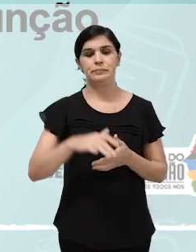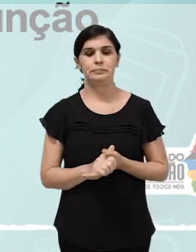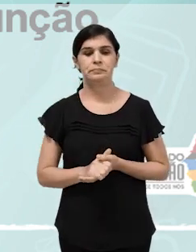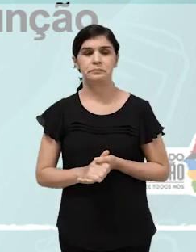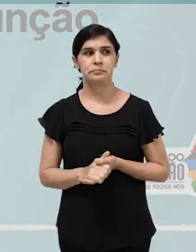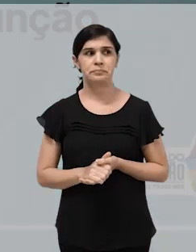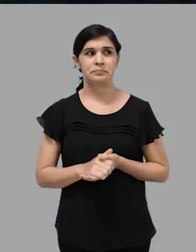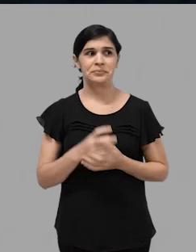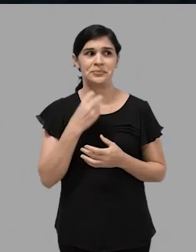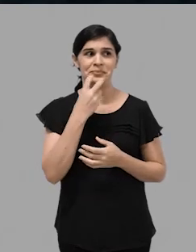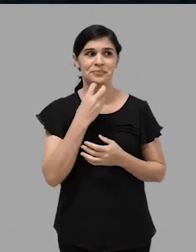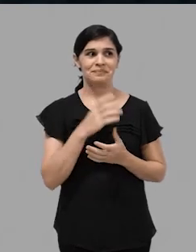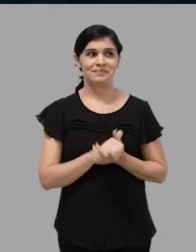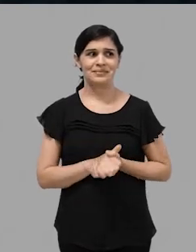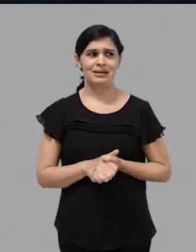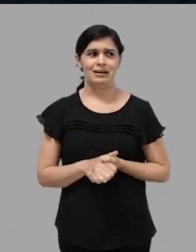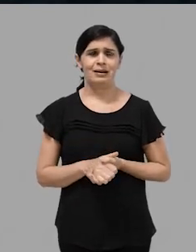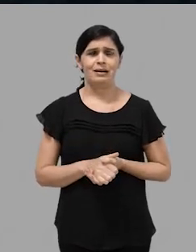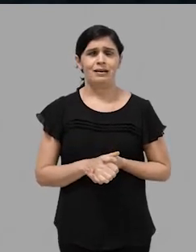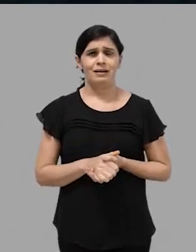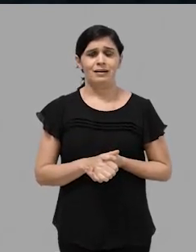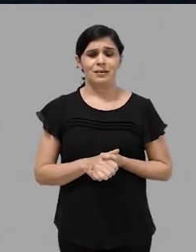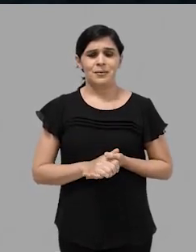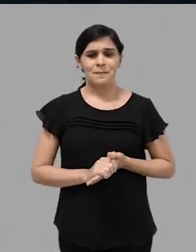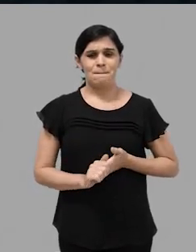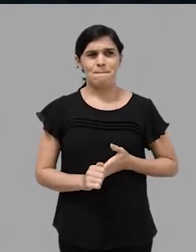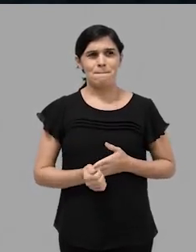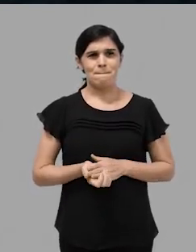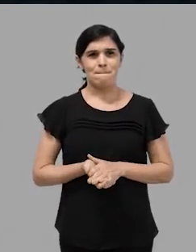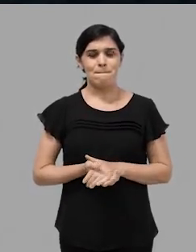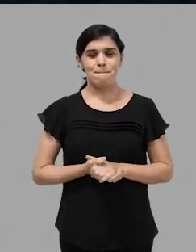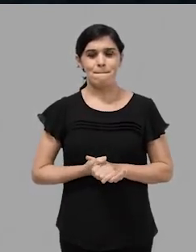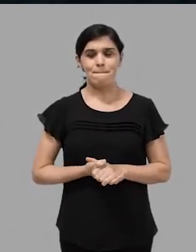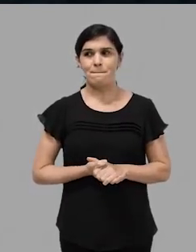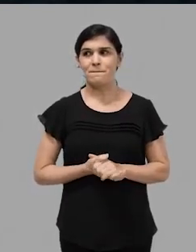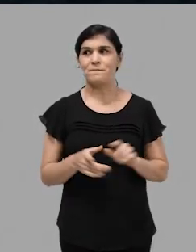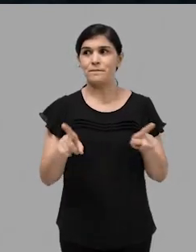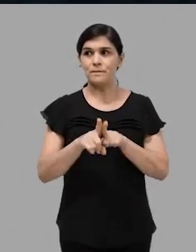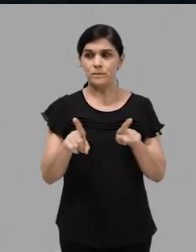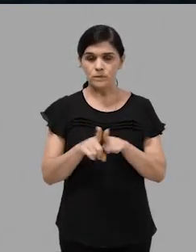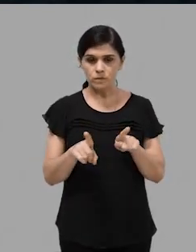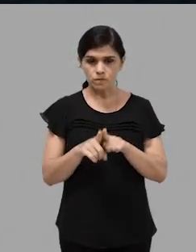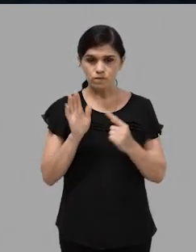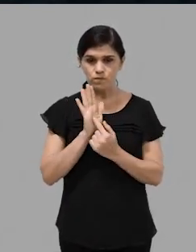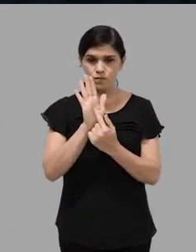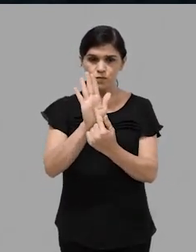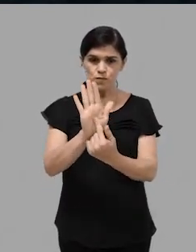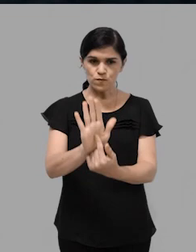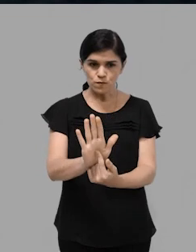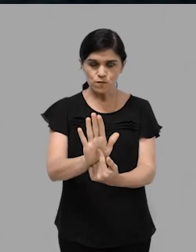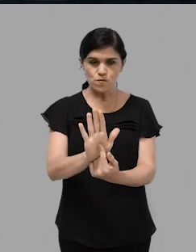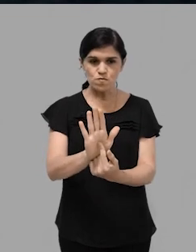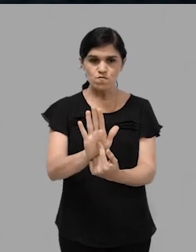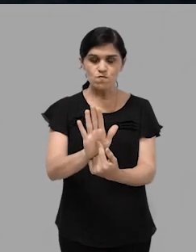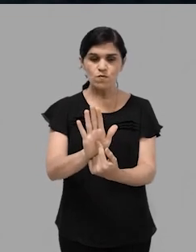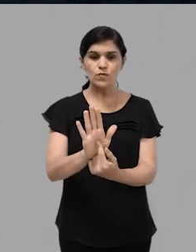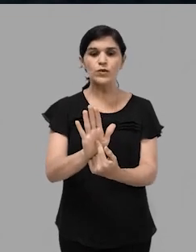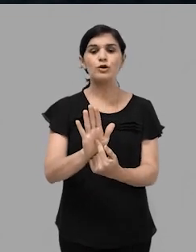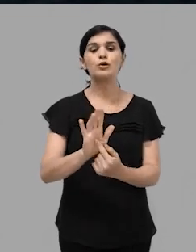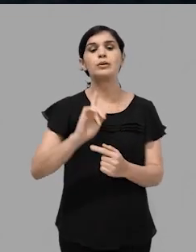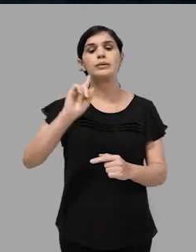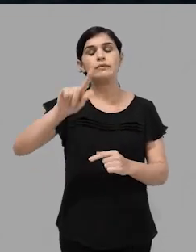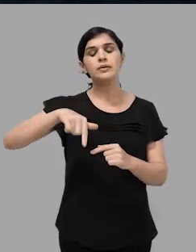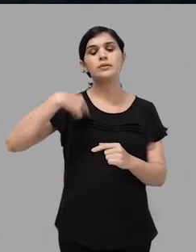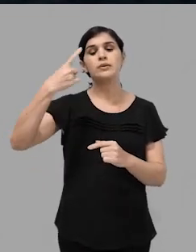aqui o ensejo para falar de renascimento, né? Época renascença. Ela vai vir depois do trovadorismo, em função de quê?